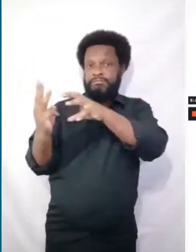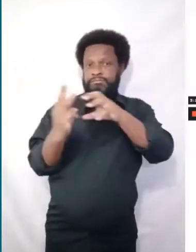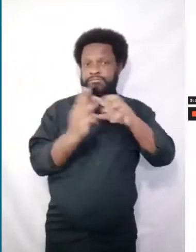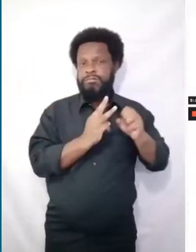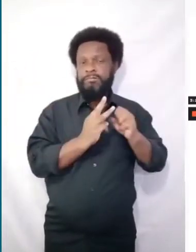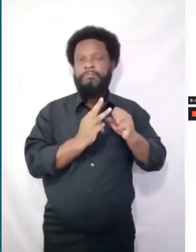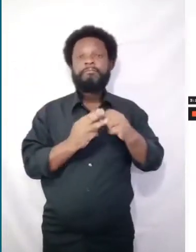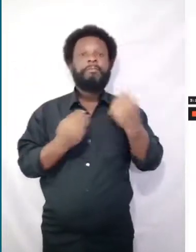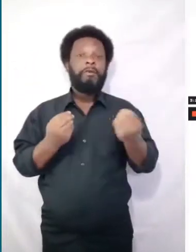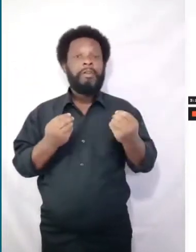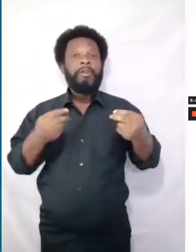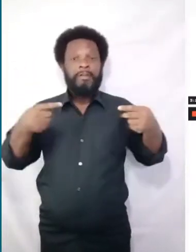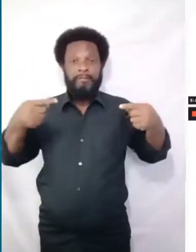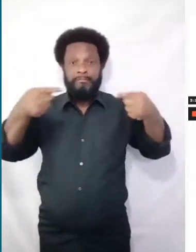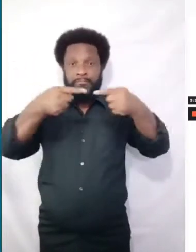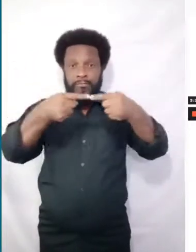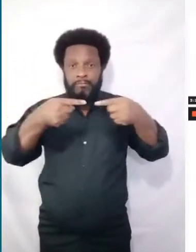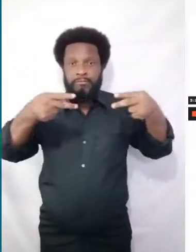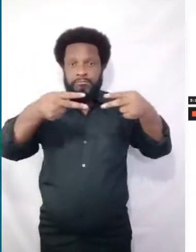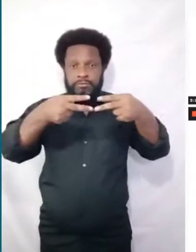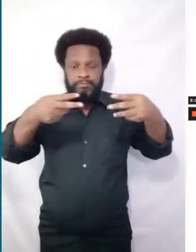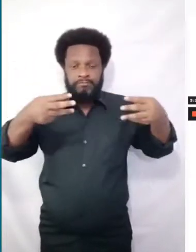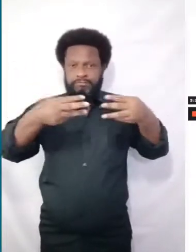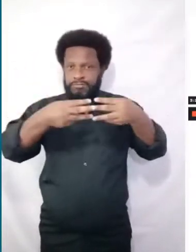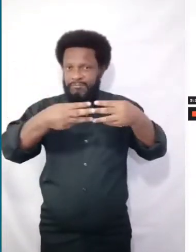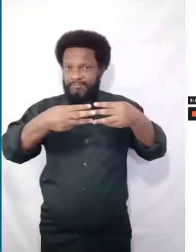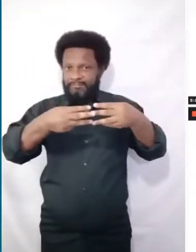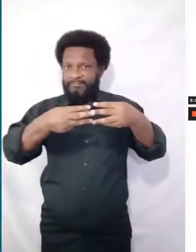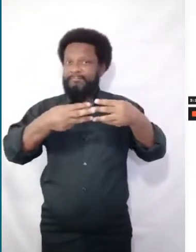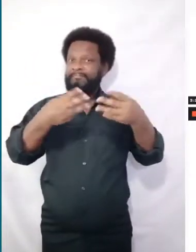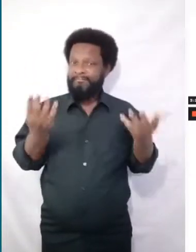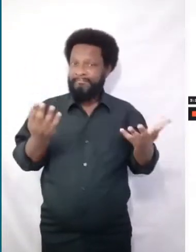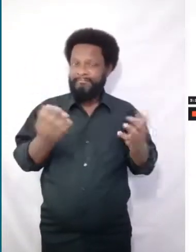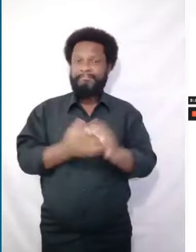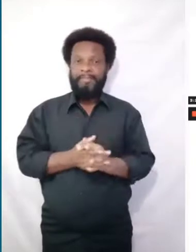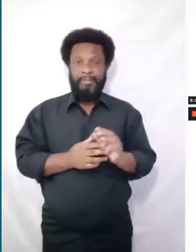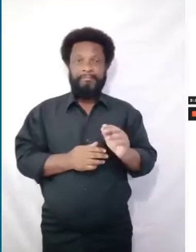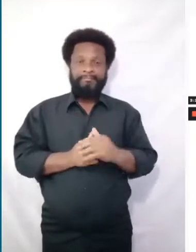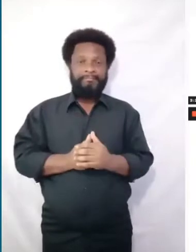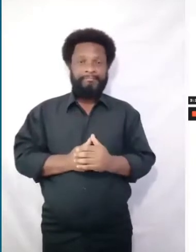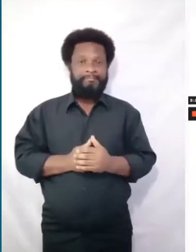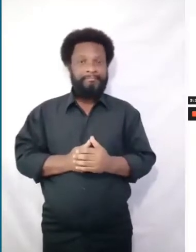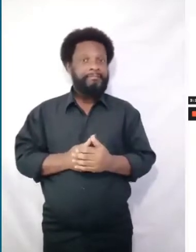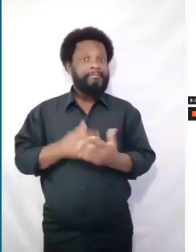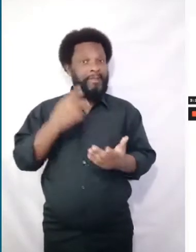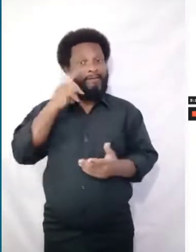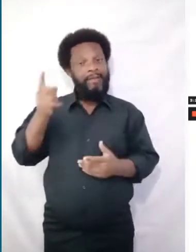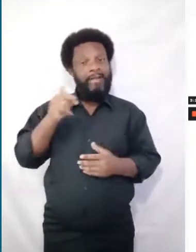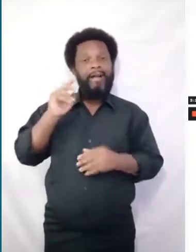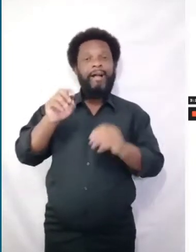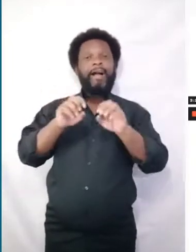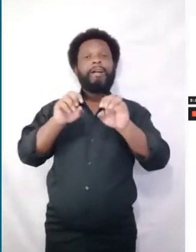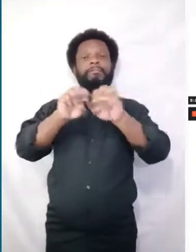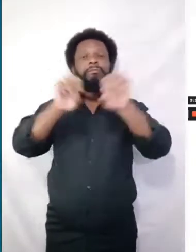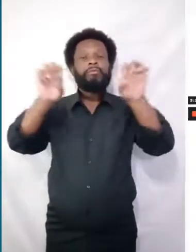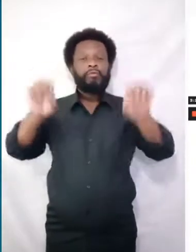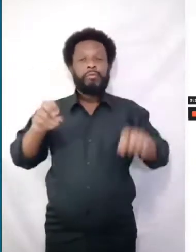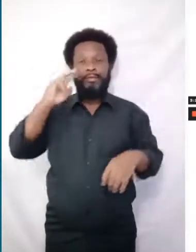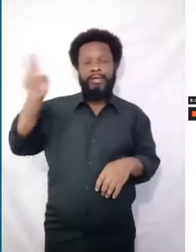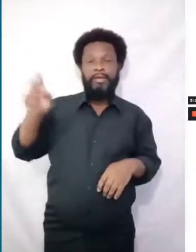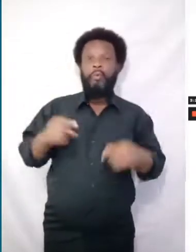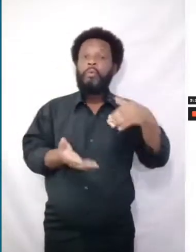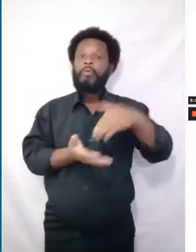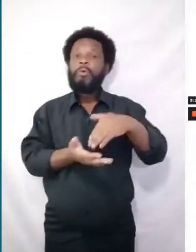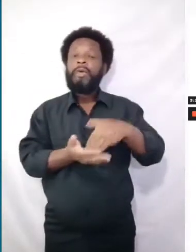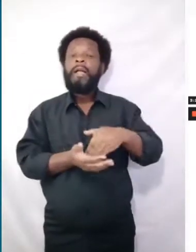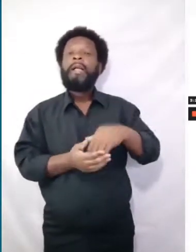precisa receber 3 elétrons, certo? Então, cada nitrogênio aí precisa receber 3 elétrons, eles vão formar uma ligação tripla entre eles, tá?